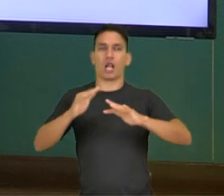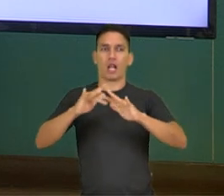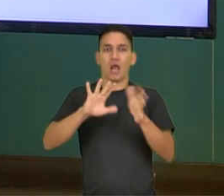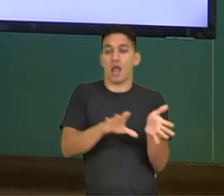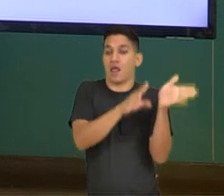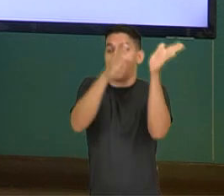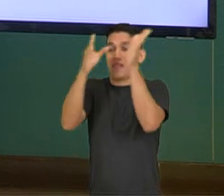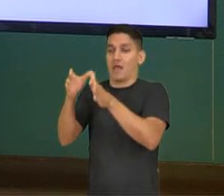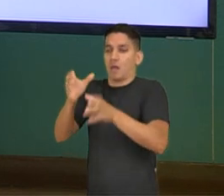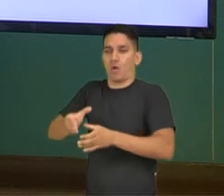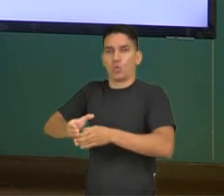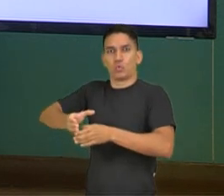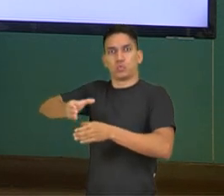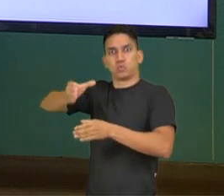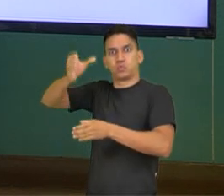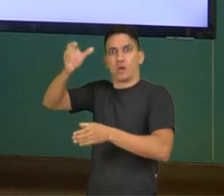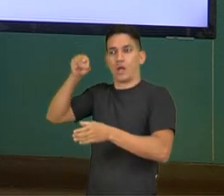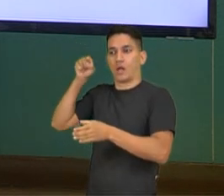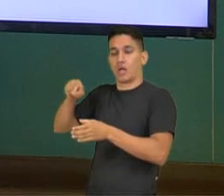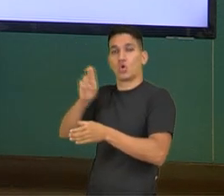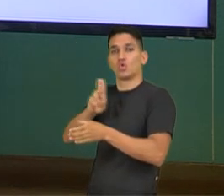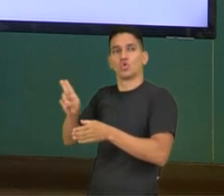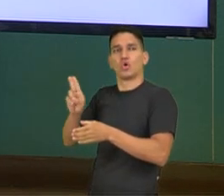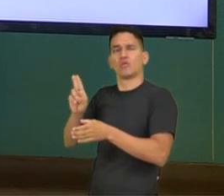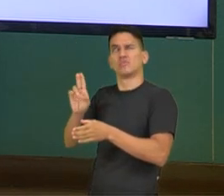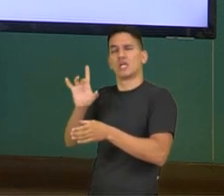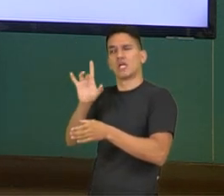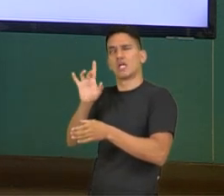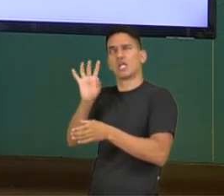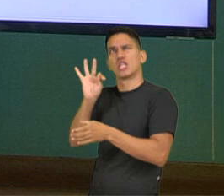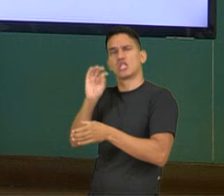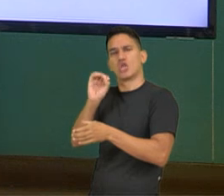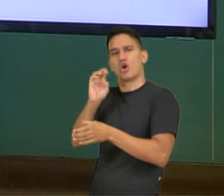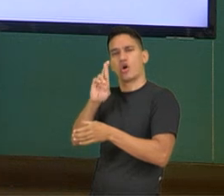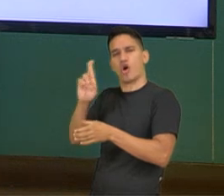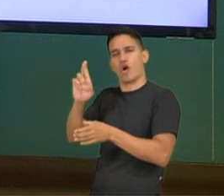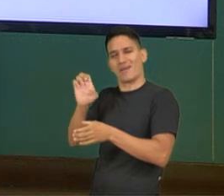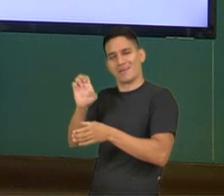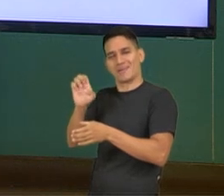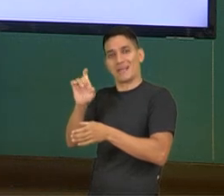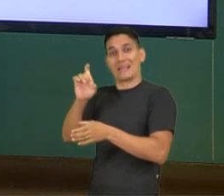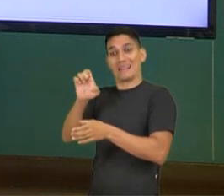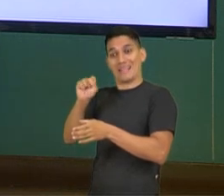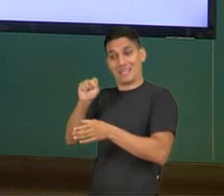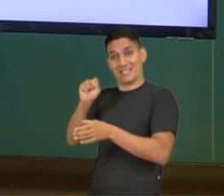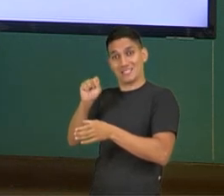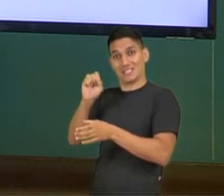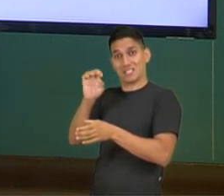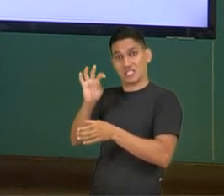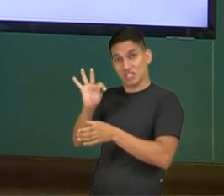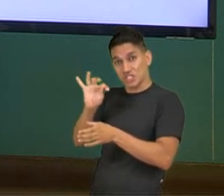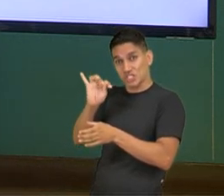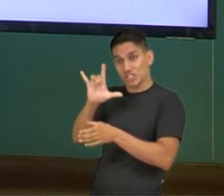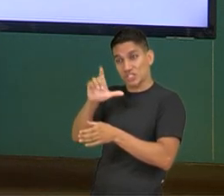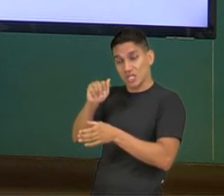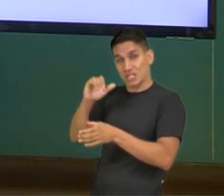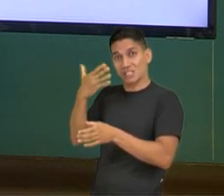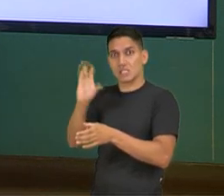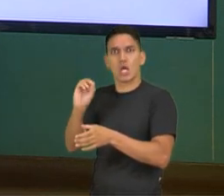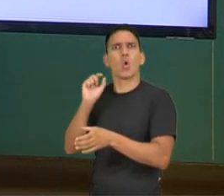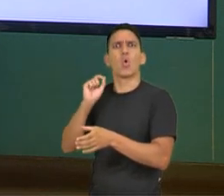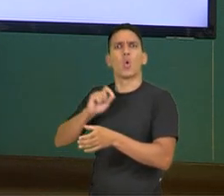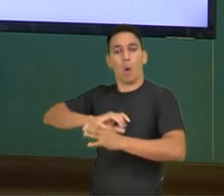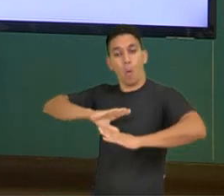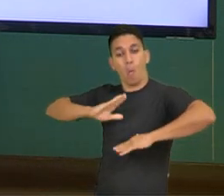neste equipamento que é denominado de torre de destilação, tá? Então, o processo